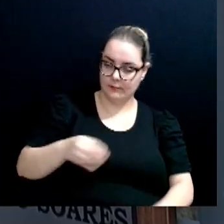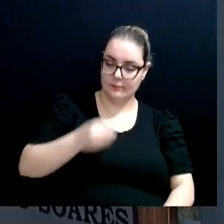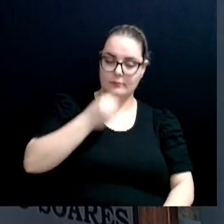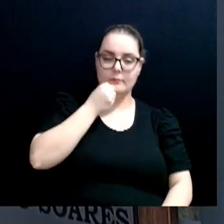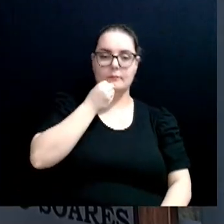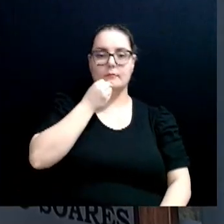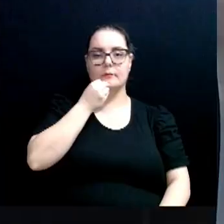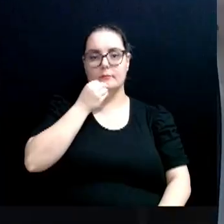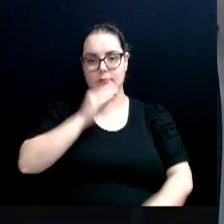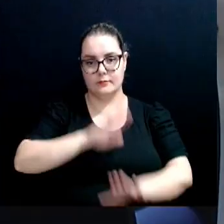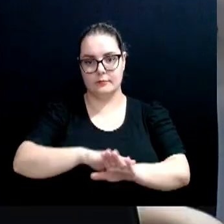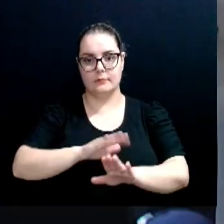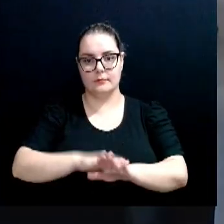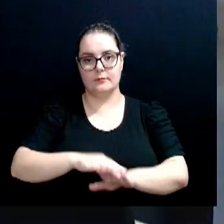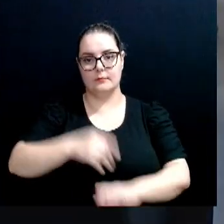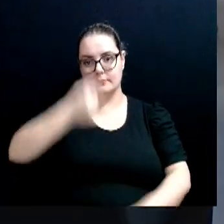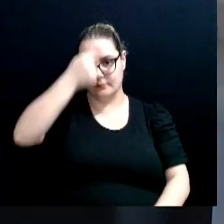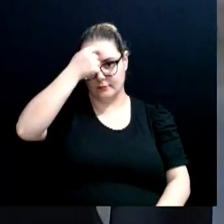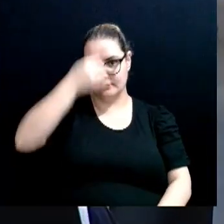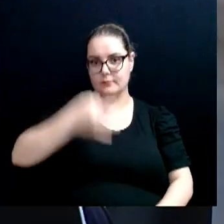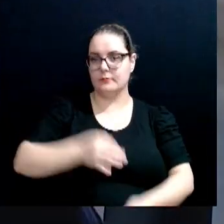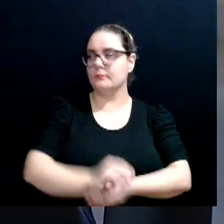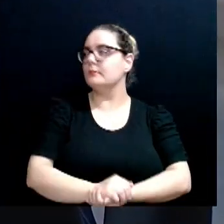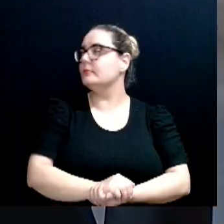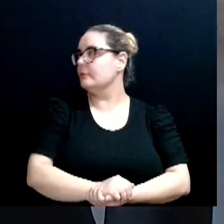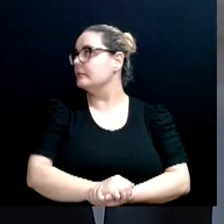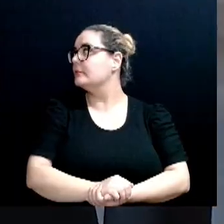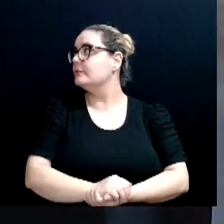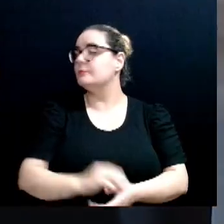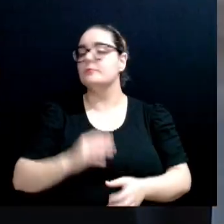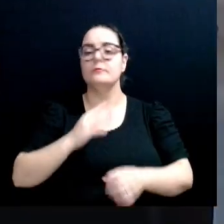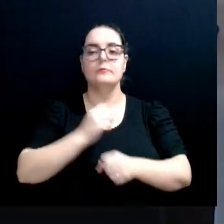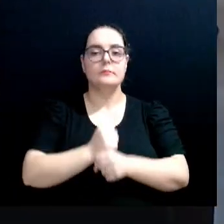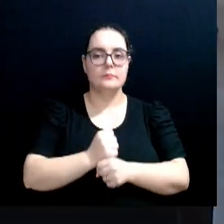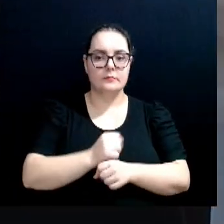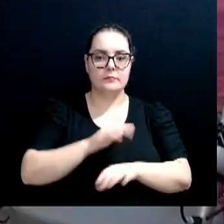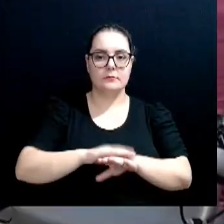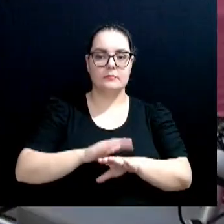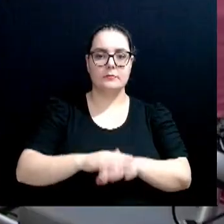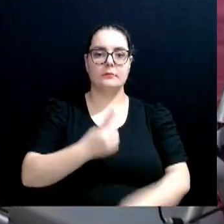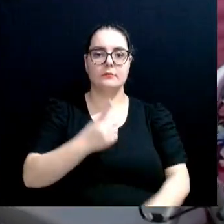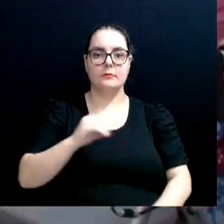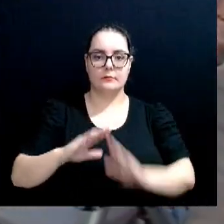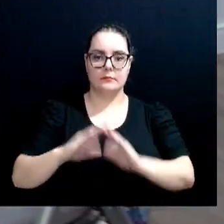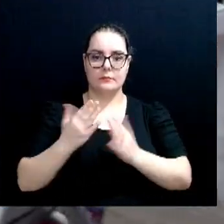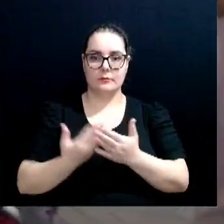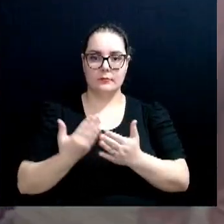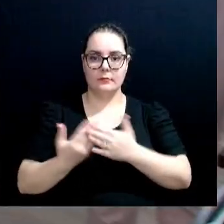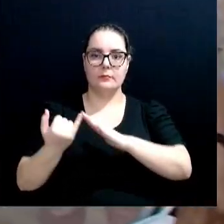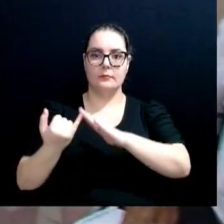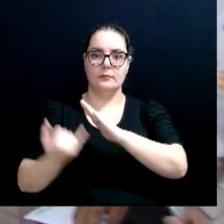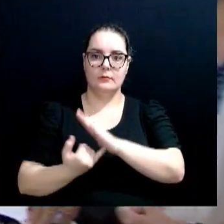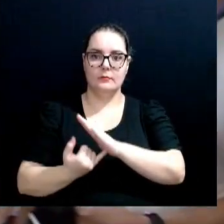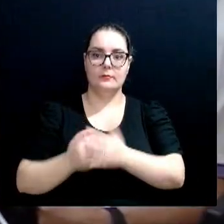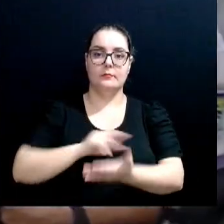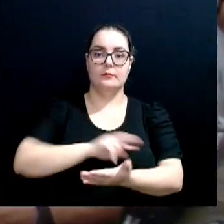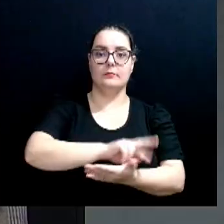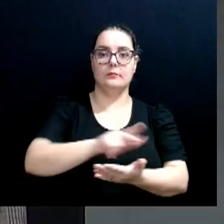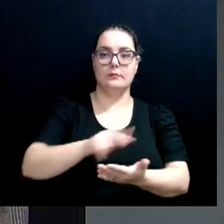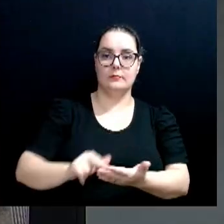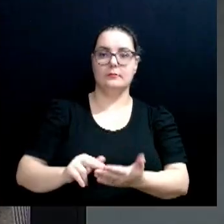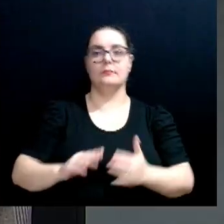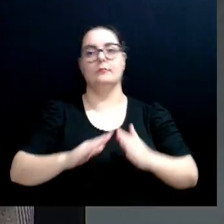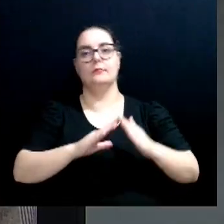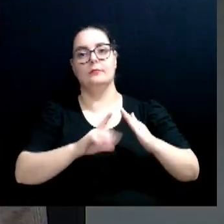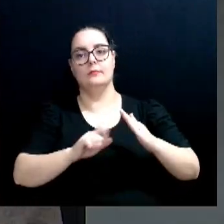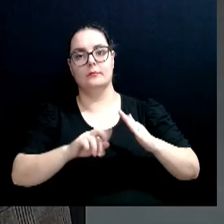da cidadania. No total, a ação atendeu 10 escolas e instituições, entre elas o Lar dos Velhinhos.